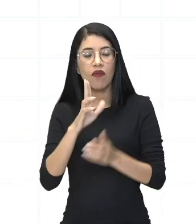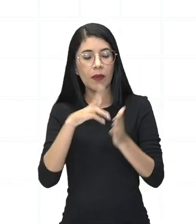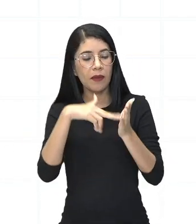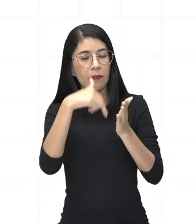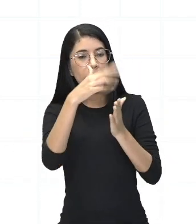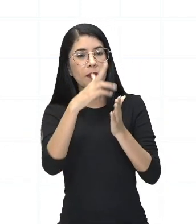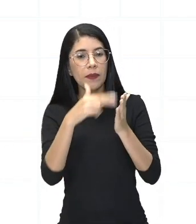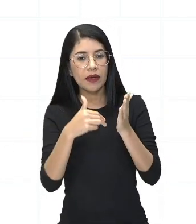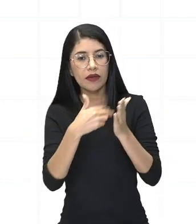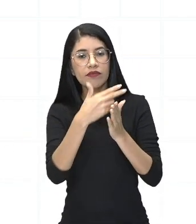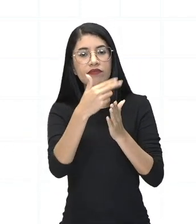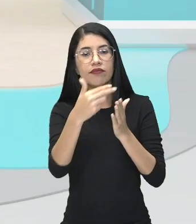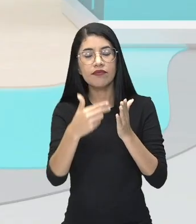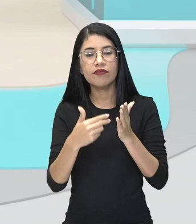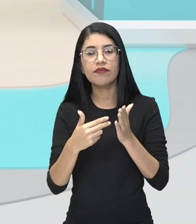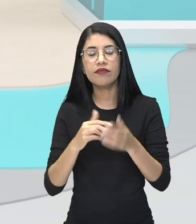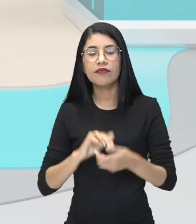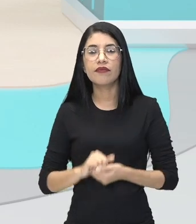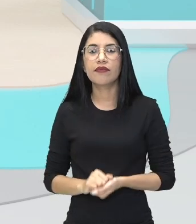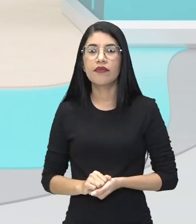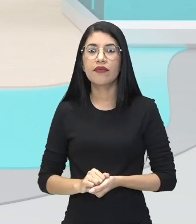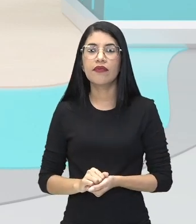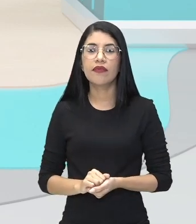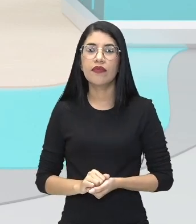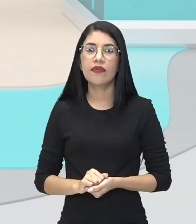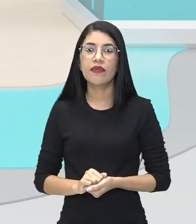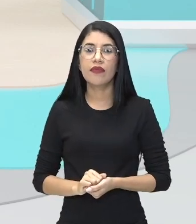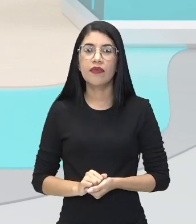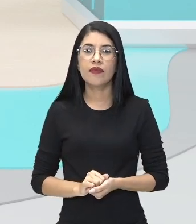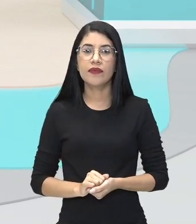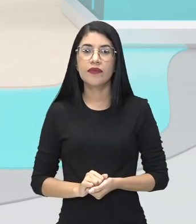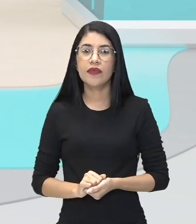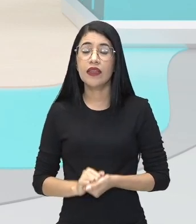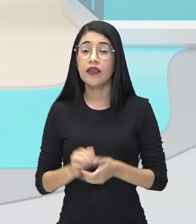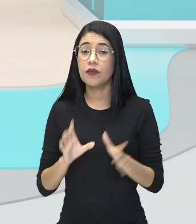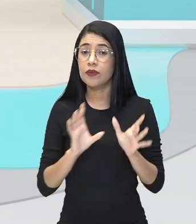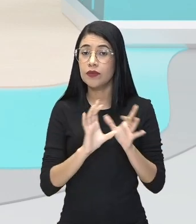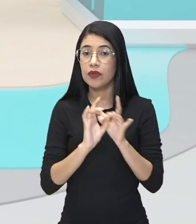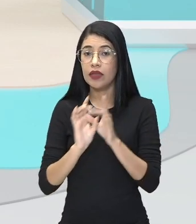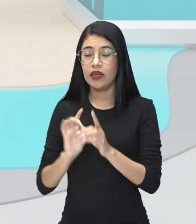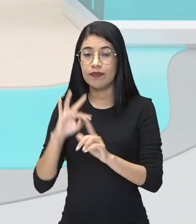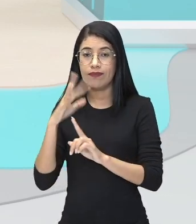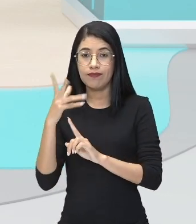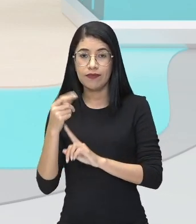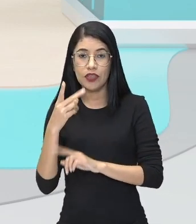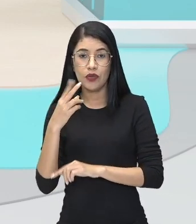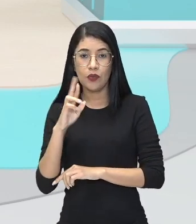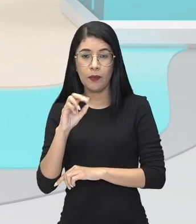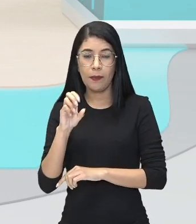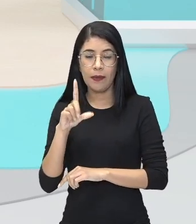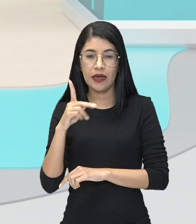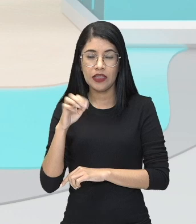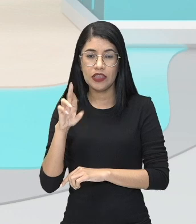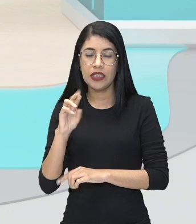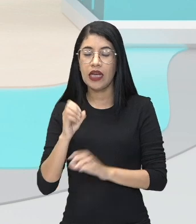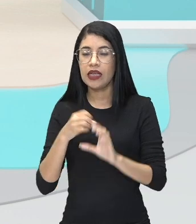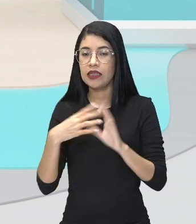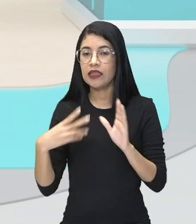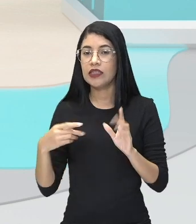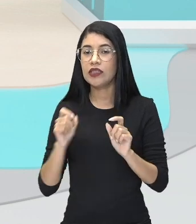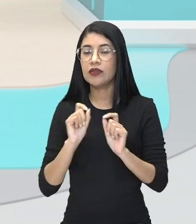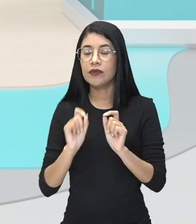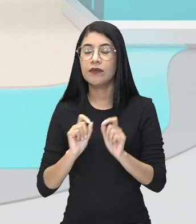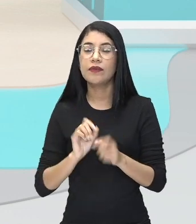ou desenho. Então, dentro desse contexto, a arte rupestre ela tem sua característica.